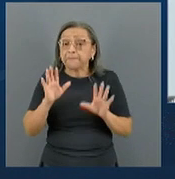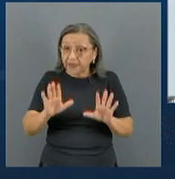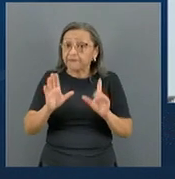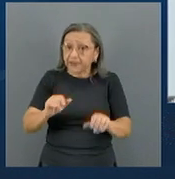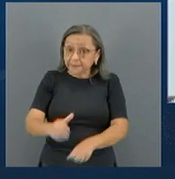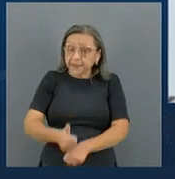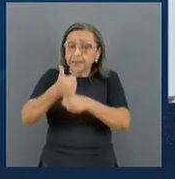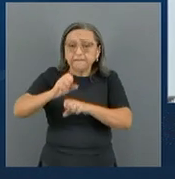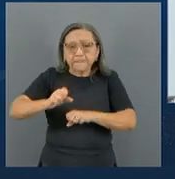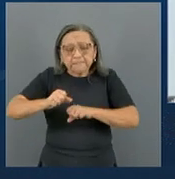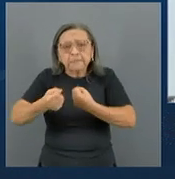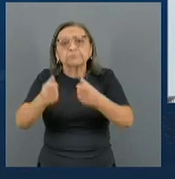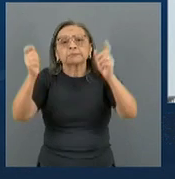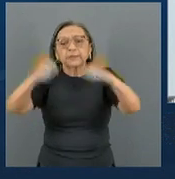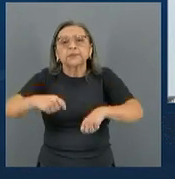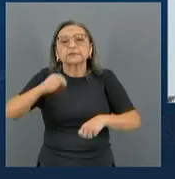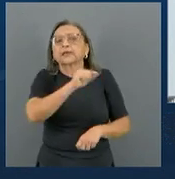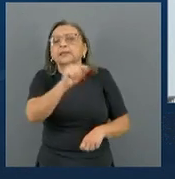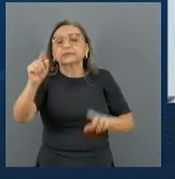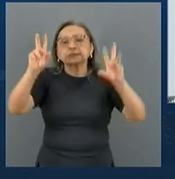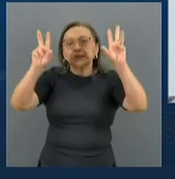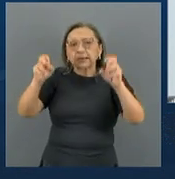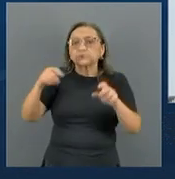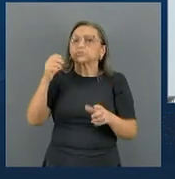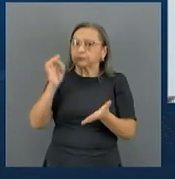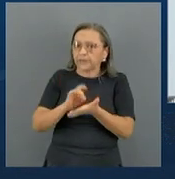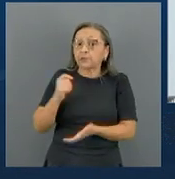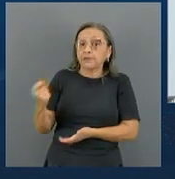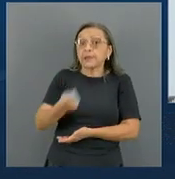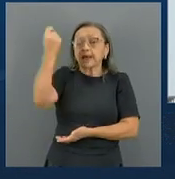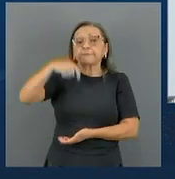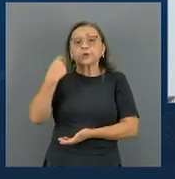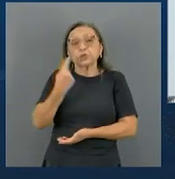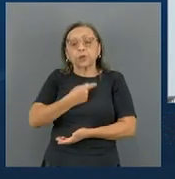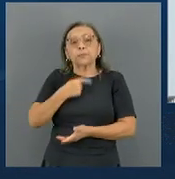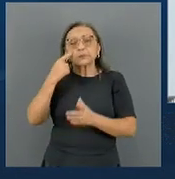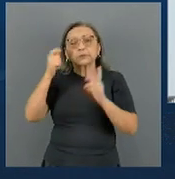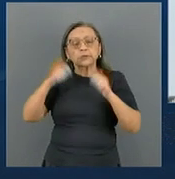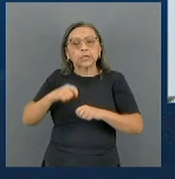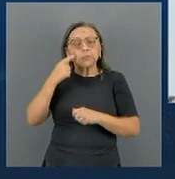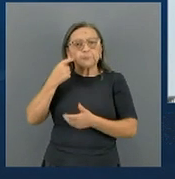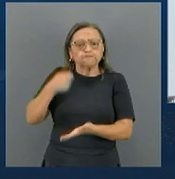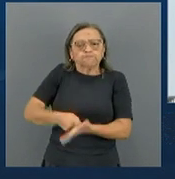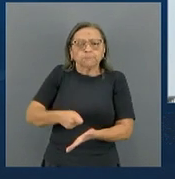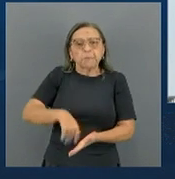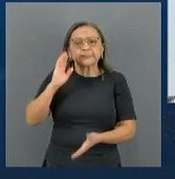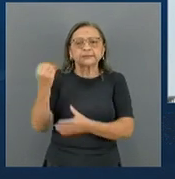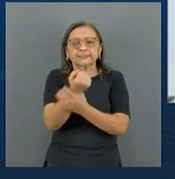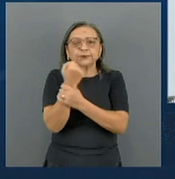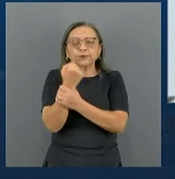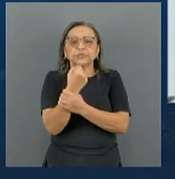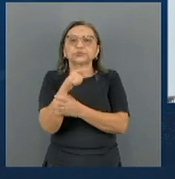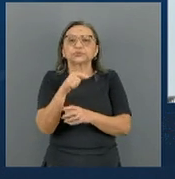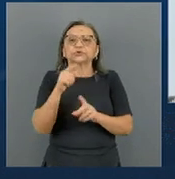reforçar a possibilidade daqueles casos realmente graves que nós possamos ter uma imposição mais segura de uma